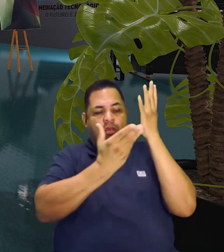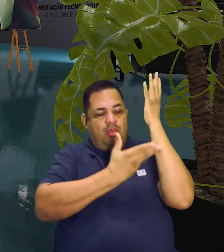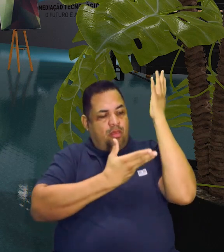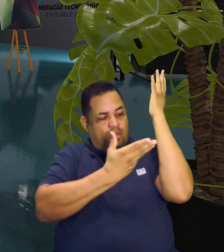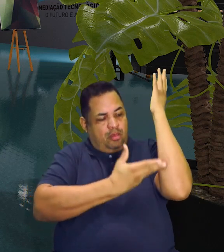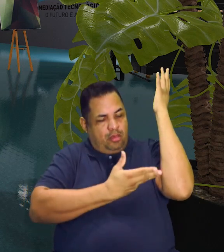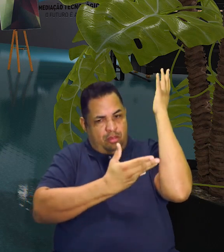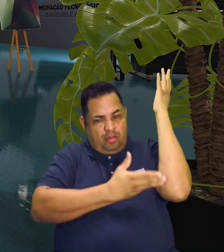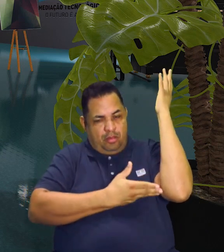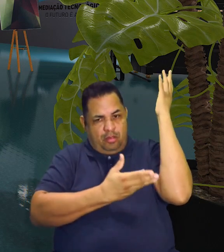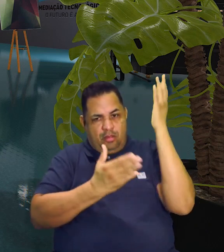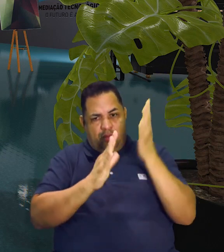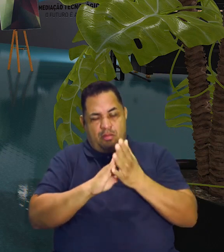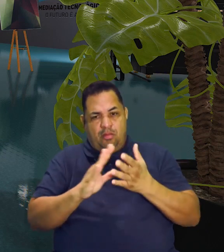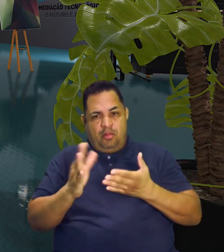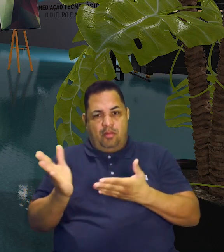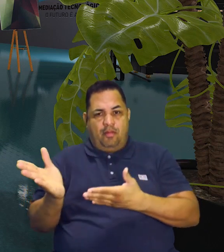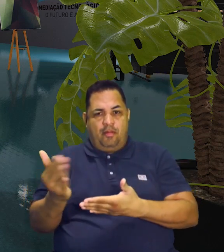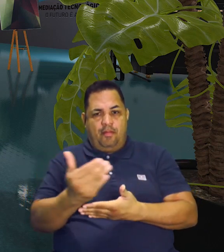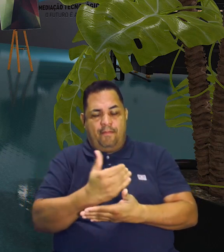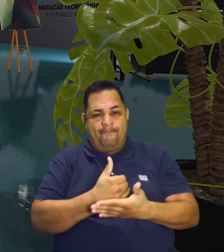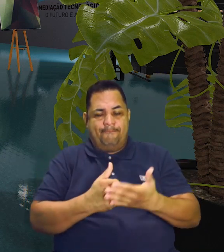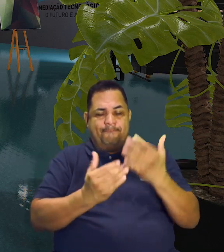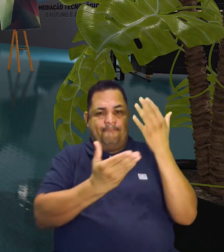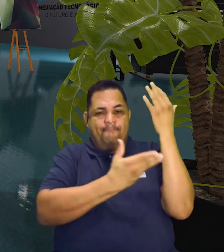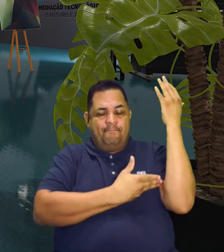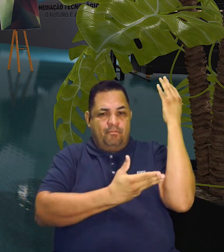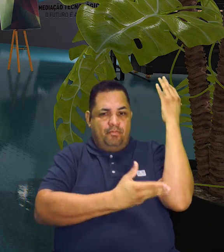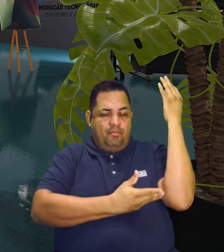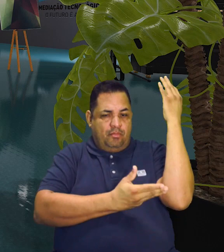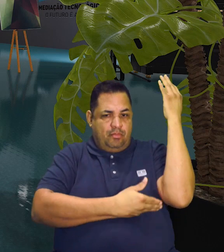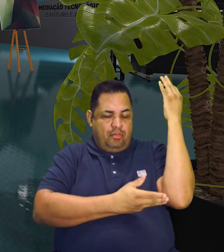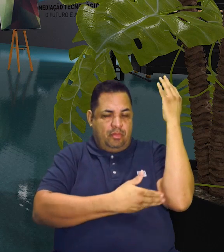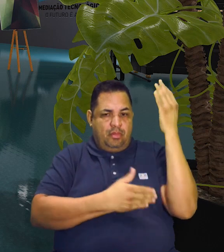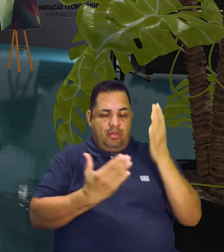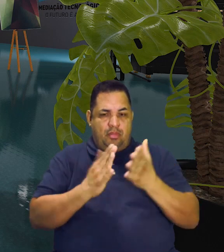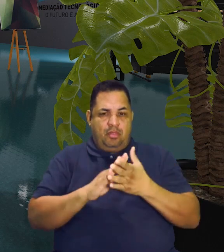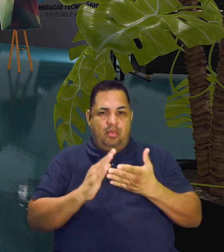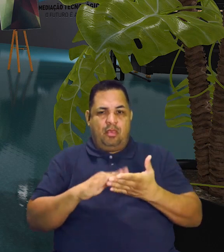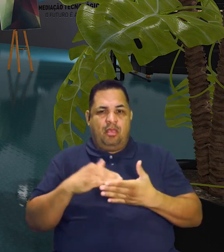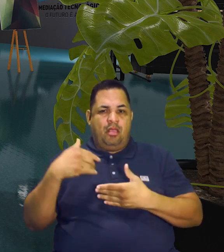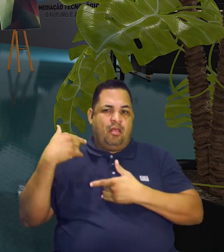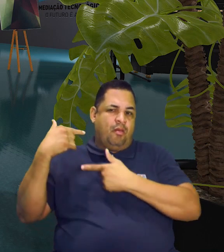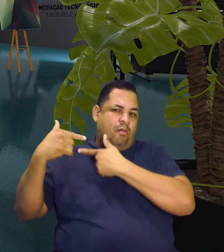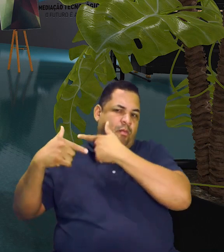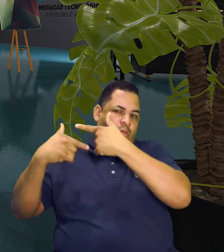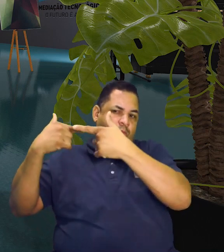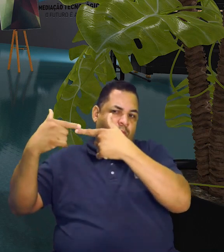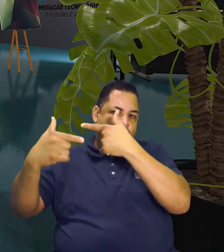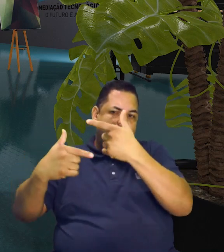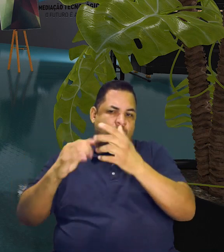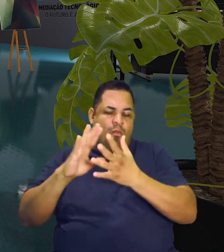seringueiros, né? Eles eram as pessoas que retiravam o látex da seringa. Então, conta toda a história